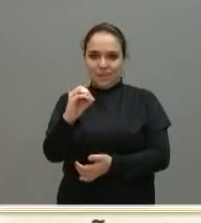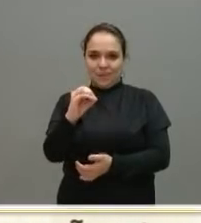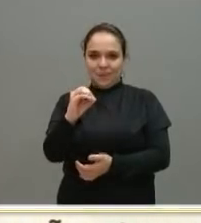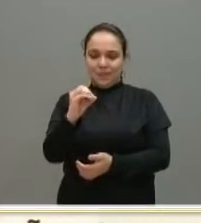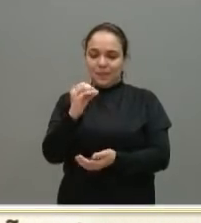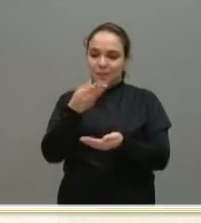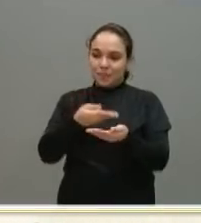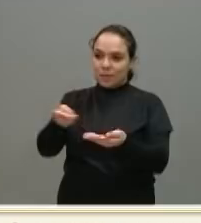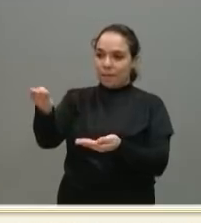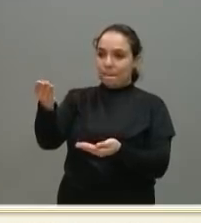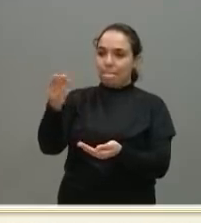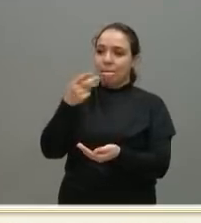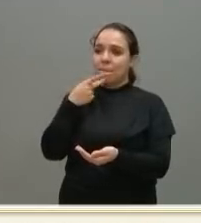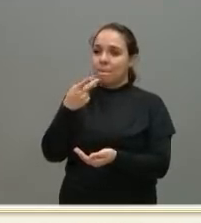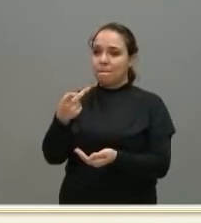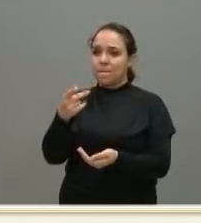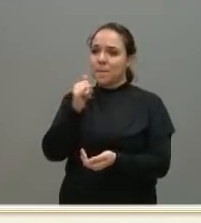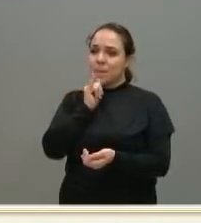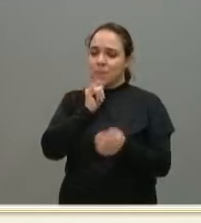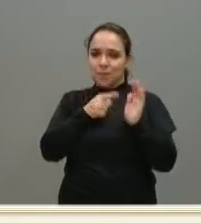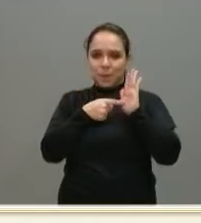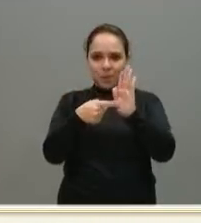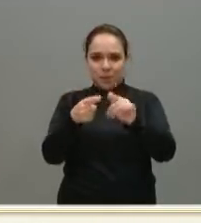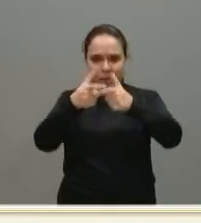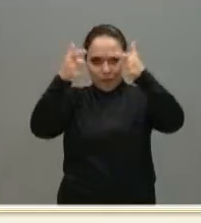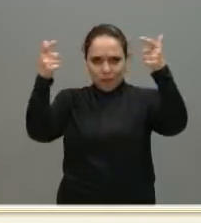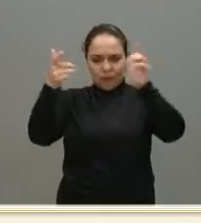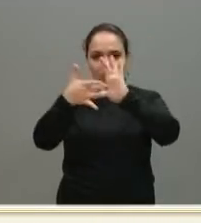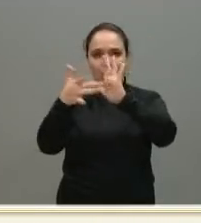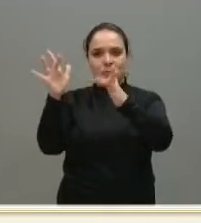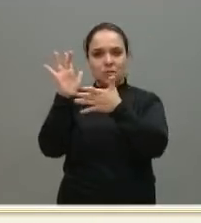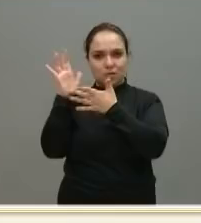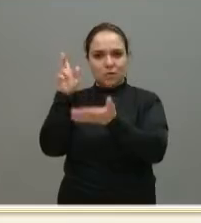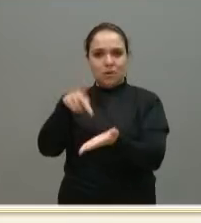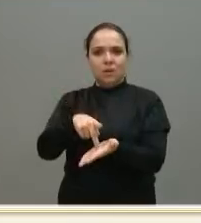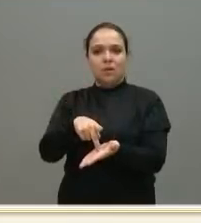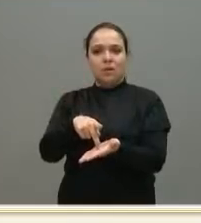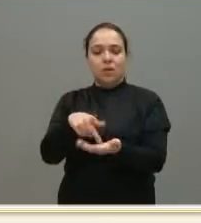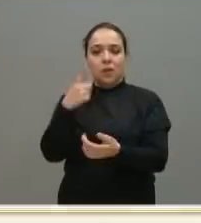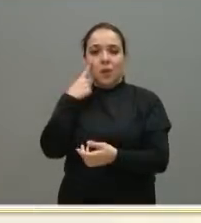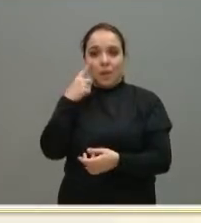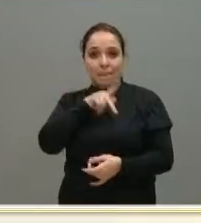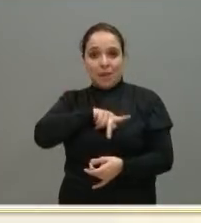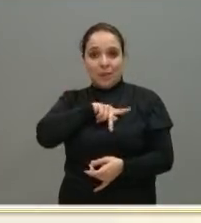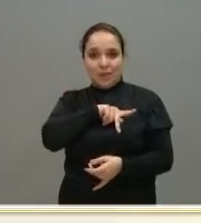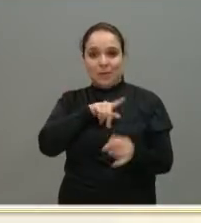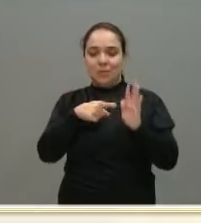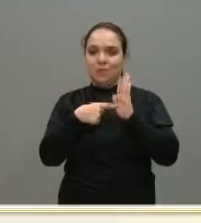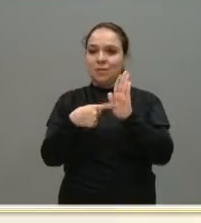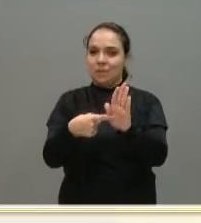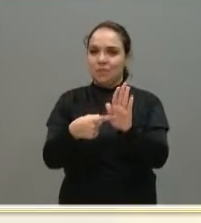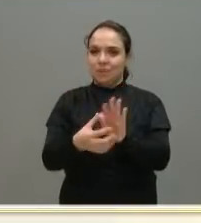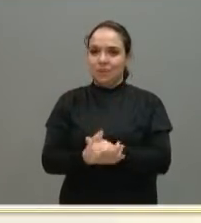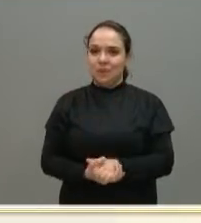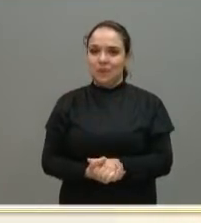Eu falava que o exemplo maior é Jesus Cristo, e é de fato. Mas olha o que Paulo nos diz.